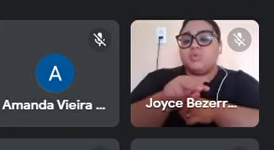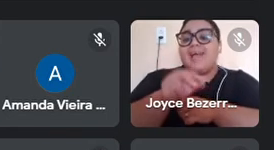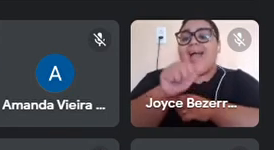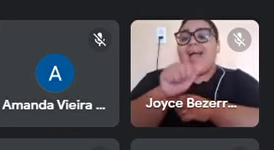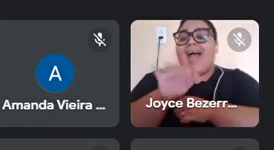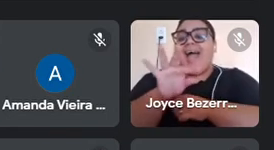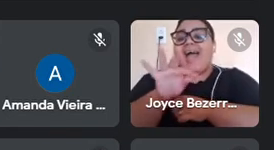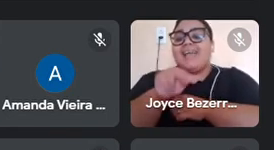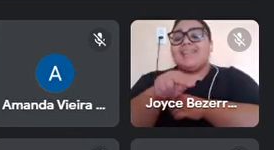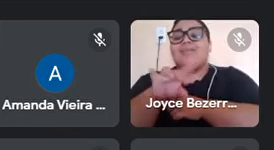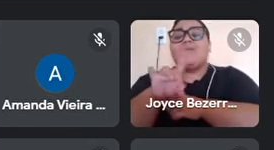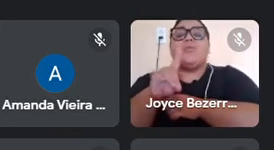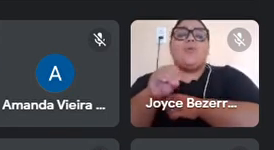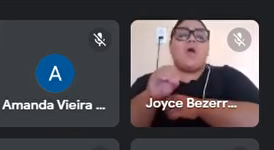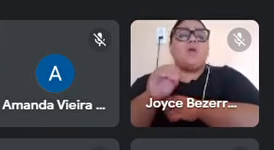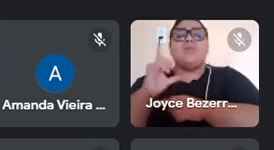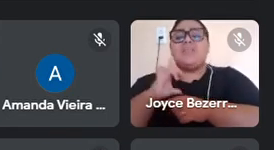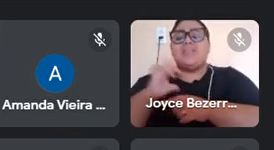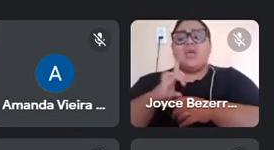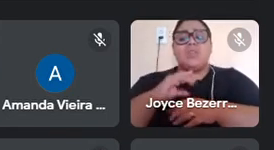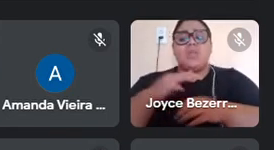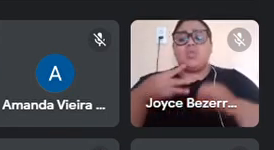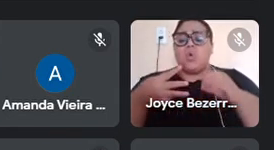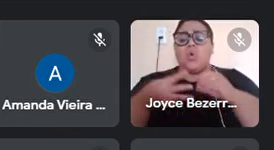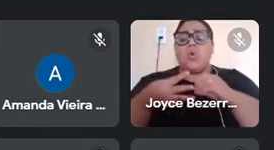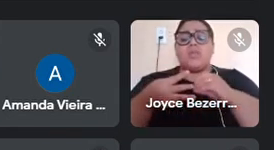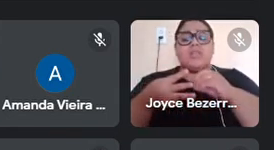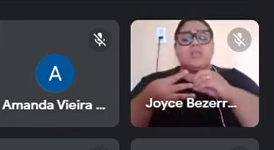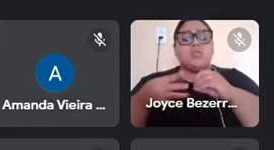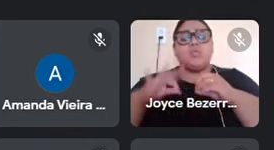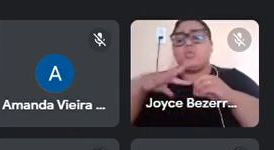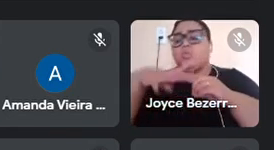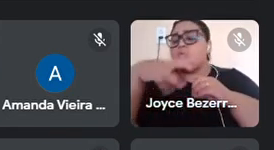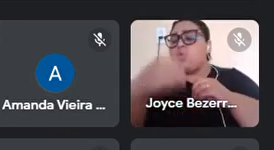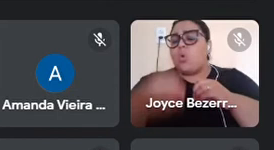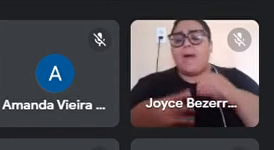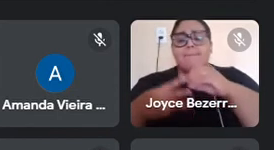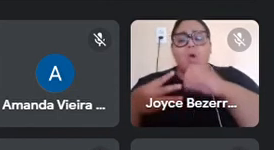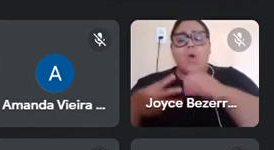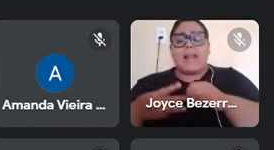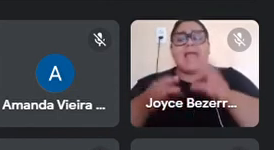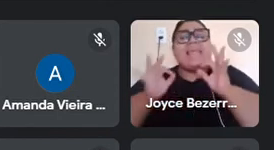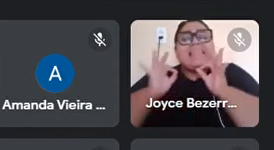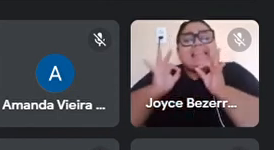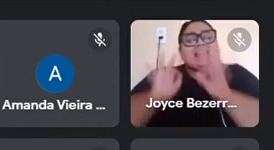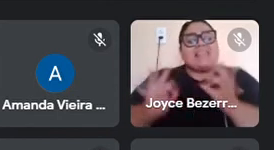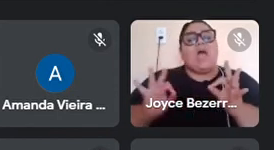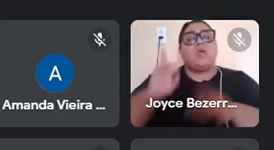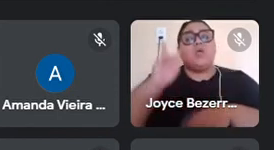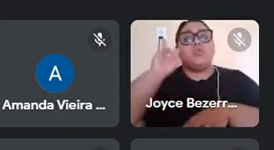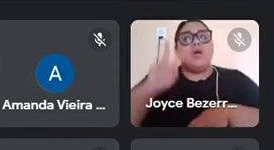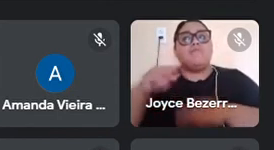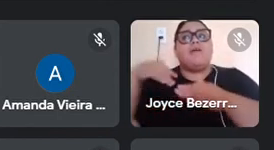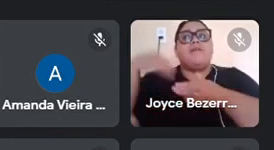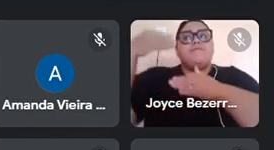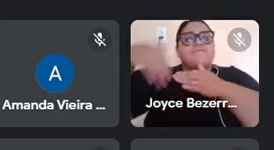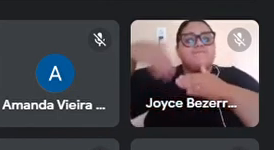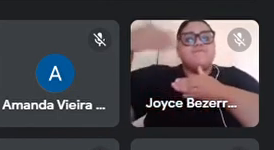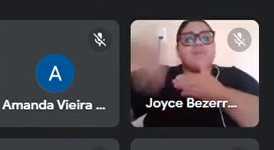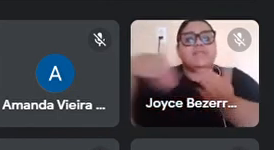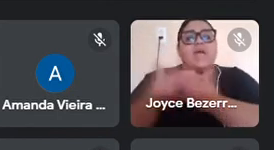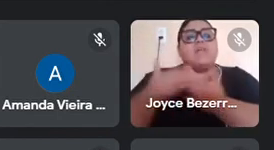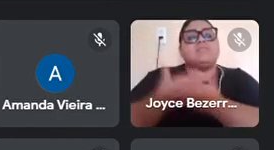praticamente todas as suas moléculas intactas. Se eu tenho todas as moléculas intactas, o que a gente vem vendo de aulas anteriores, o que é que eu